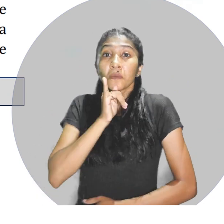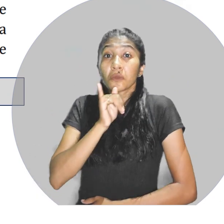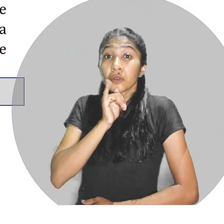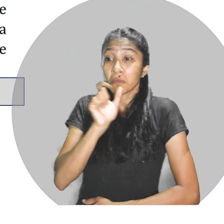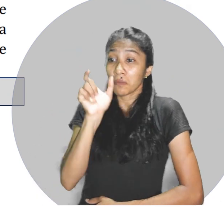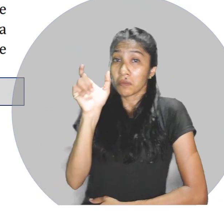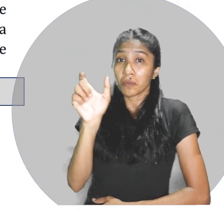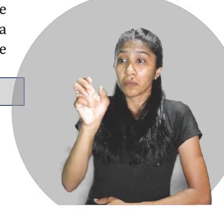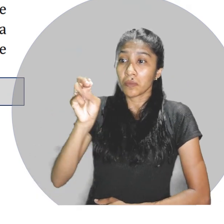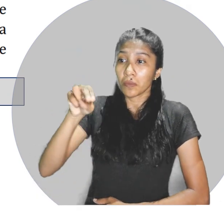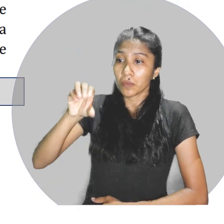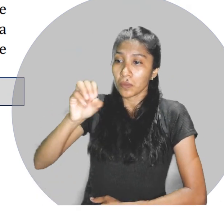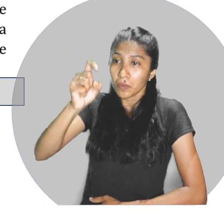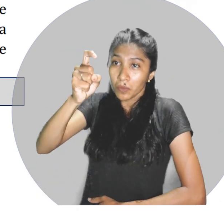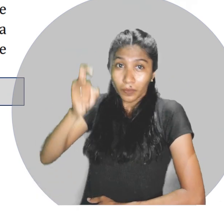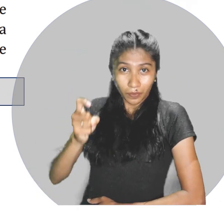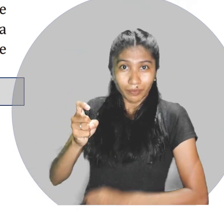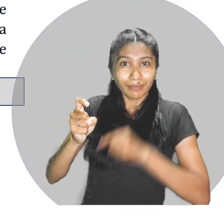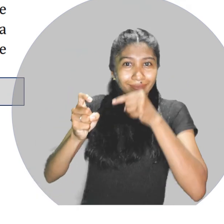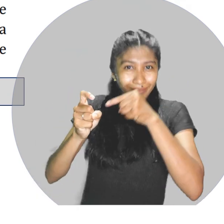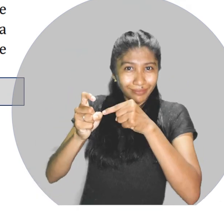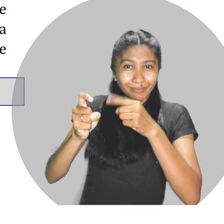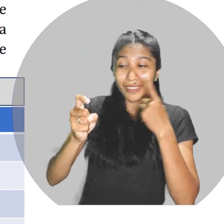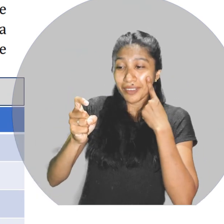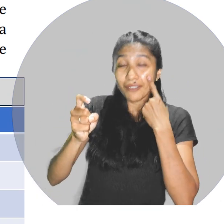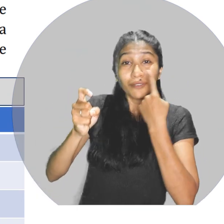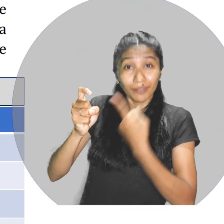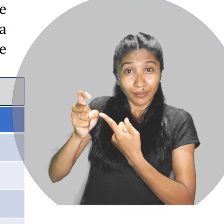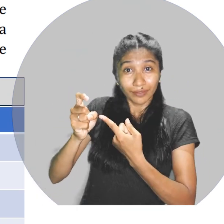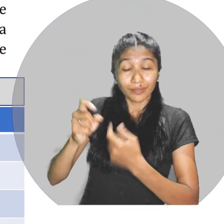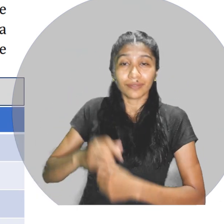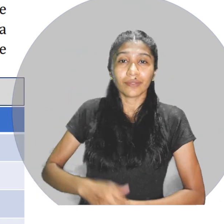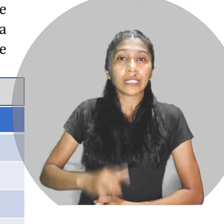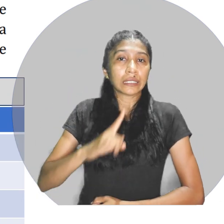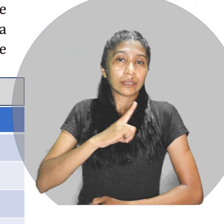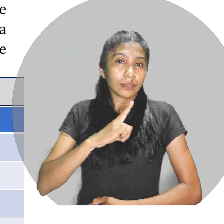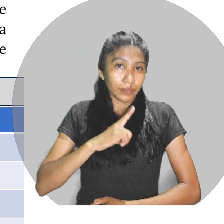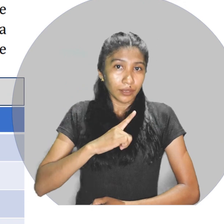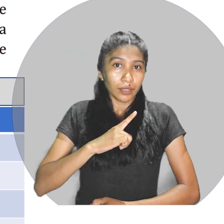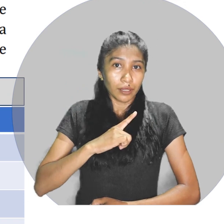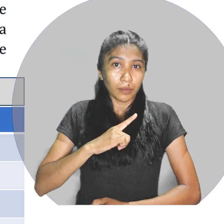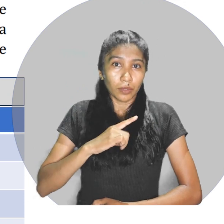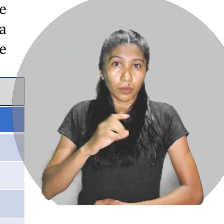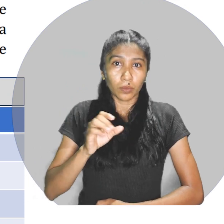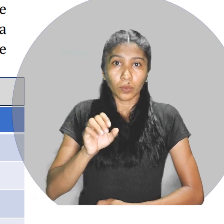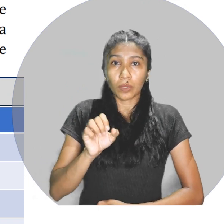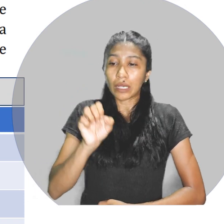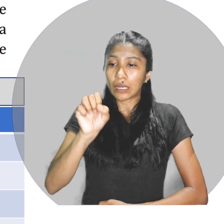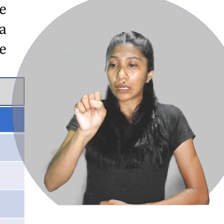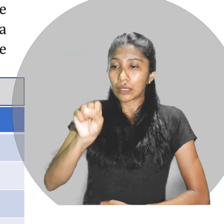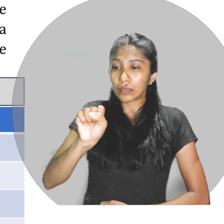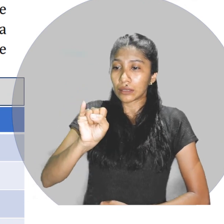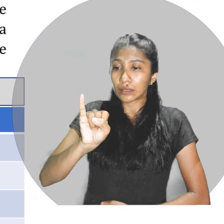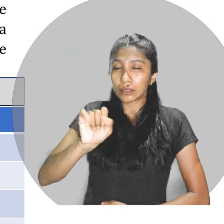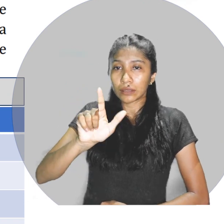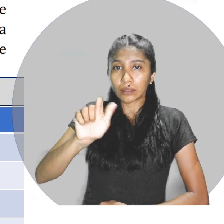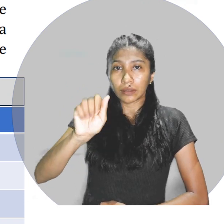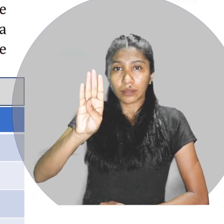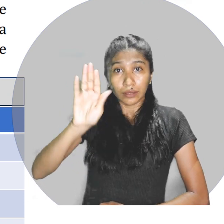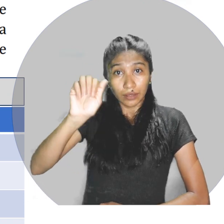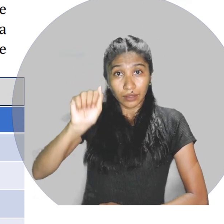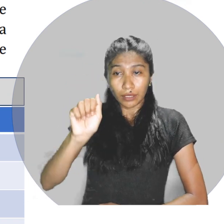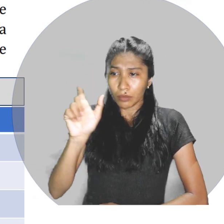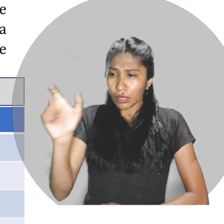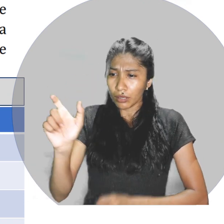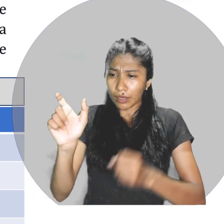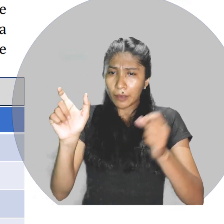palavra nox, que neste caso nós temos aqui uma sílaba no nominativo e